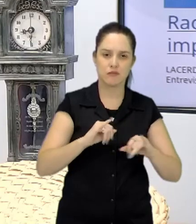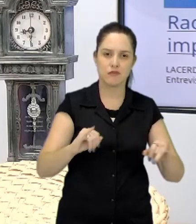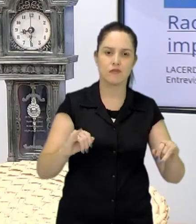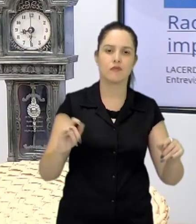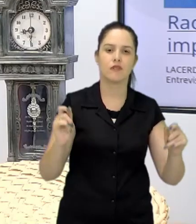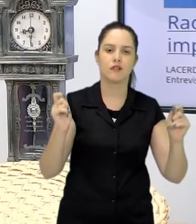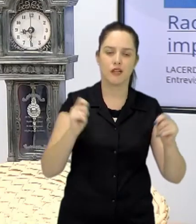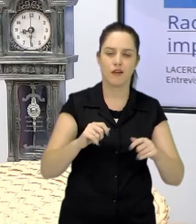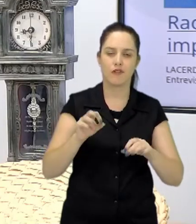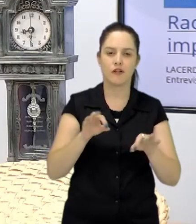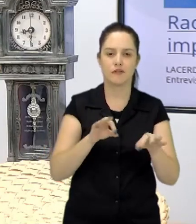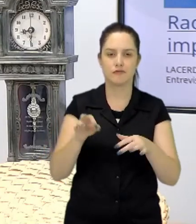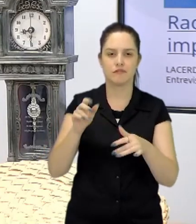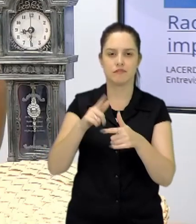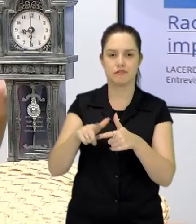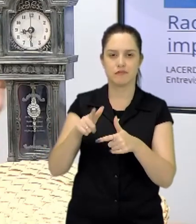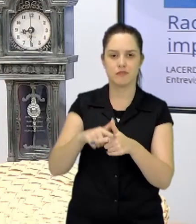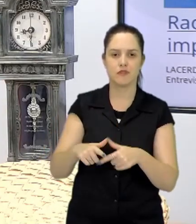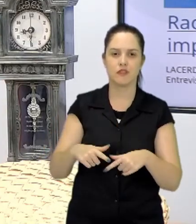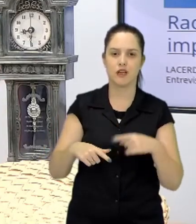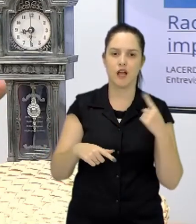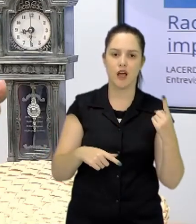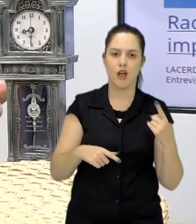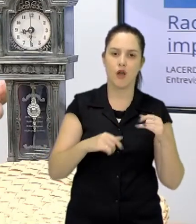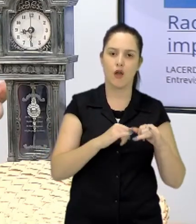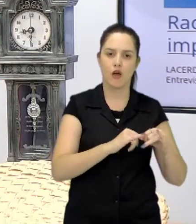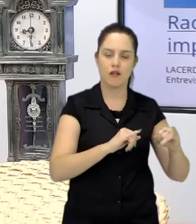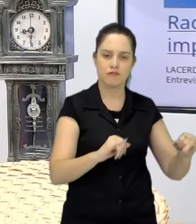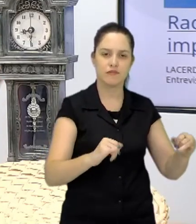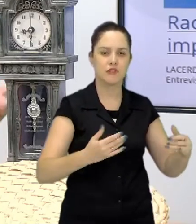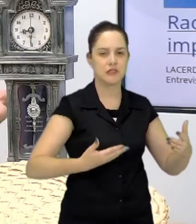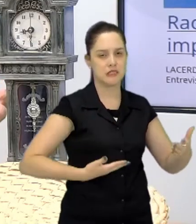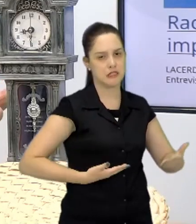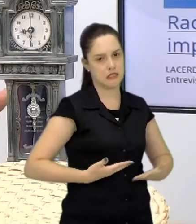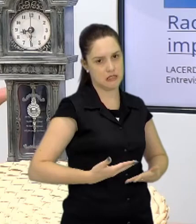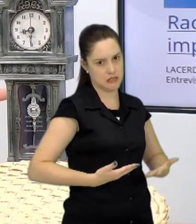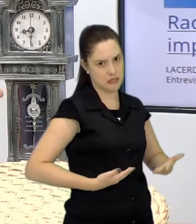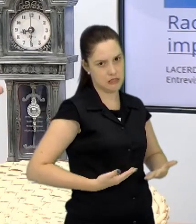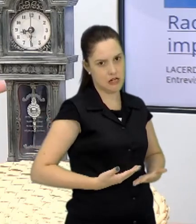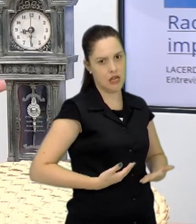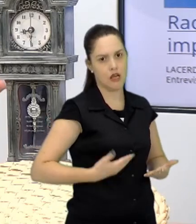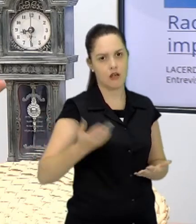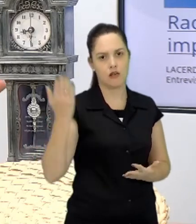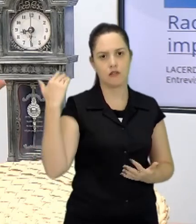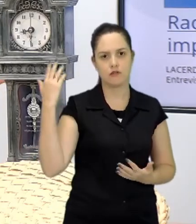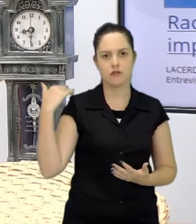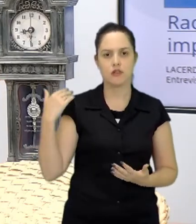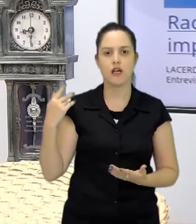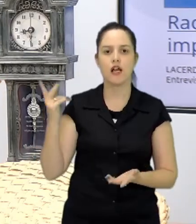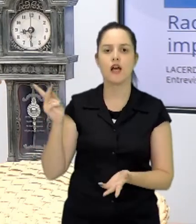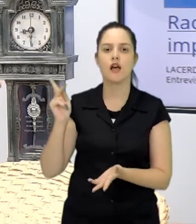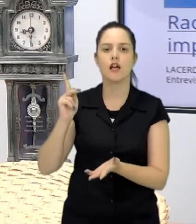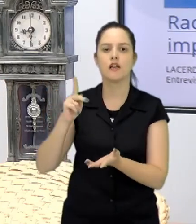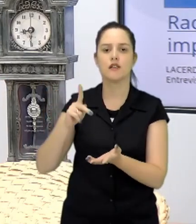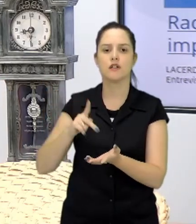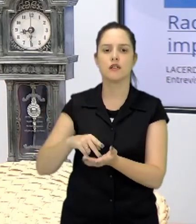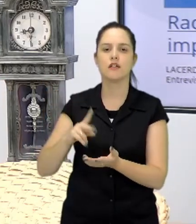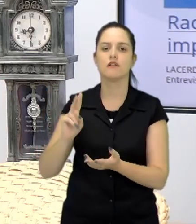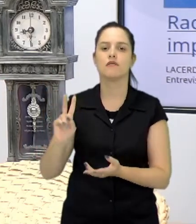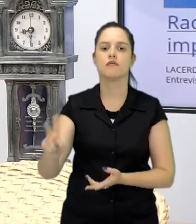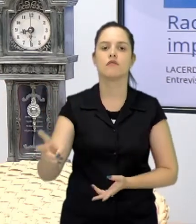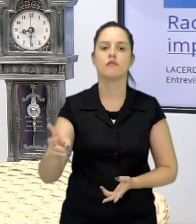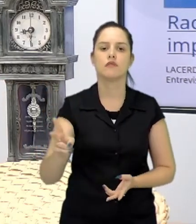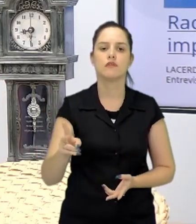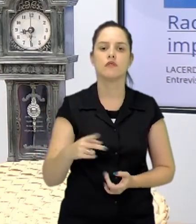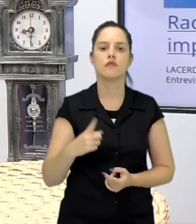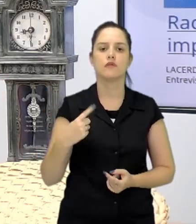mesmo problema. Uma notícia lá de venda de escravos, que é uma notícia antiga, e a atual como consequência, que são